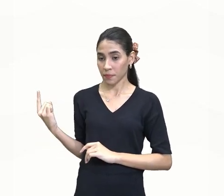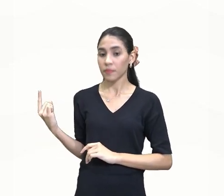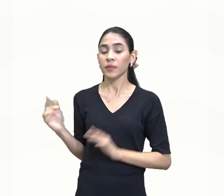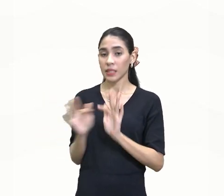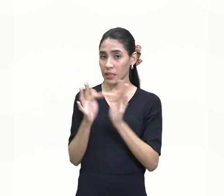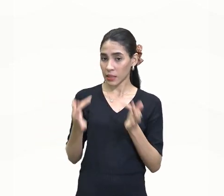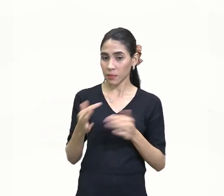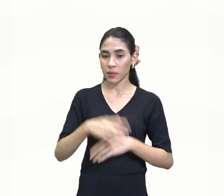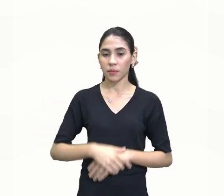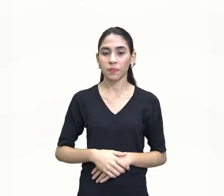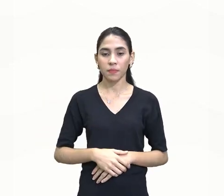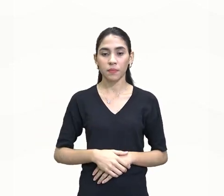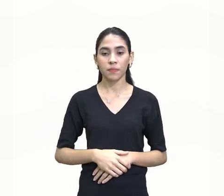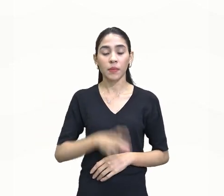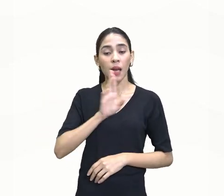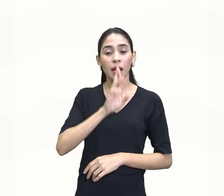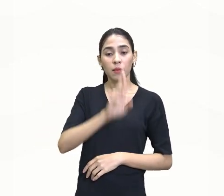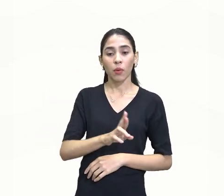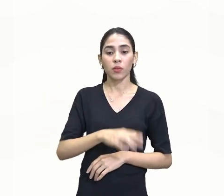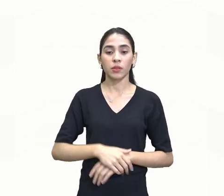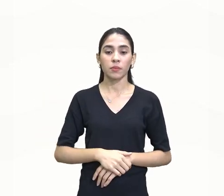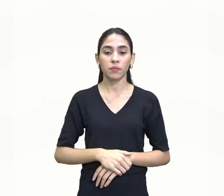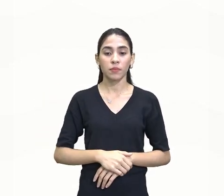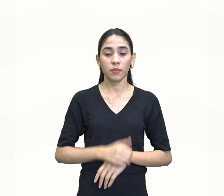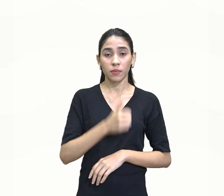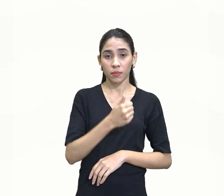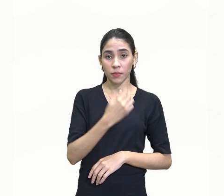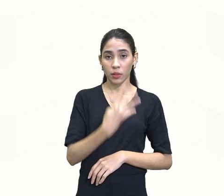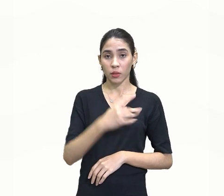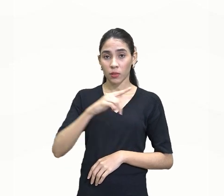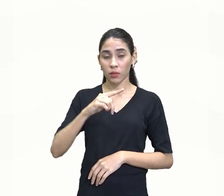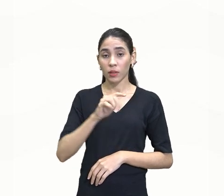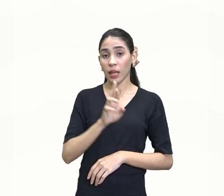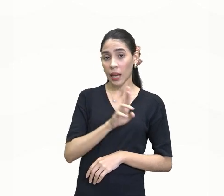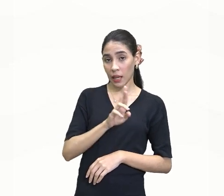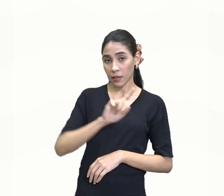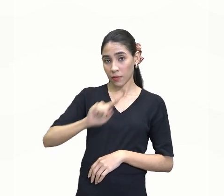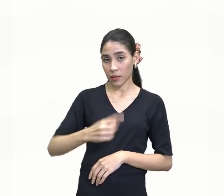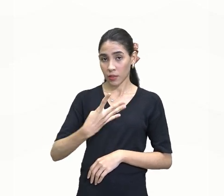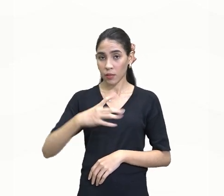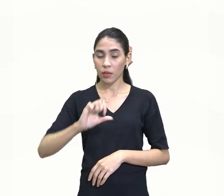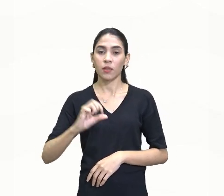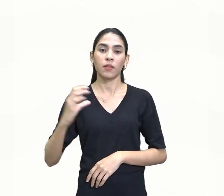se resolver. Então, o rendimento foi R$